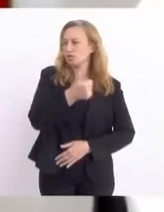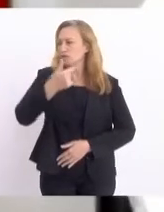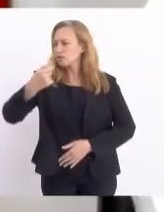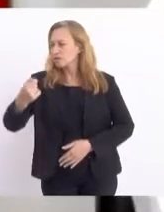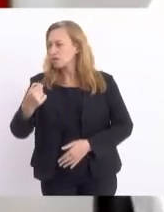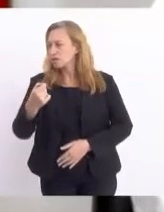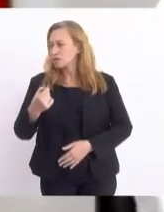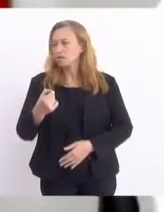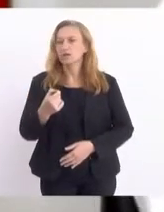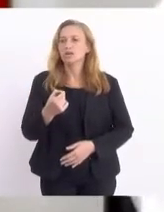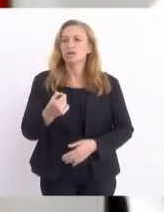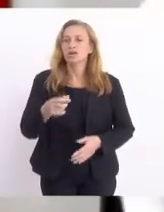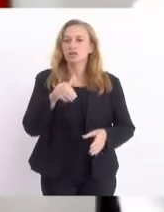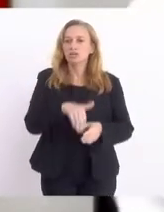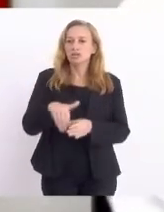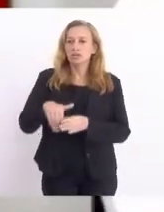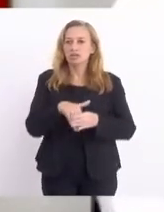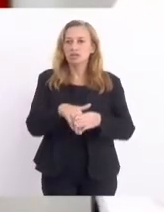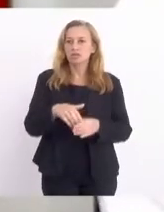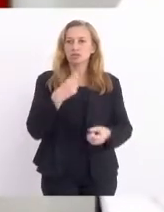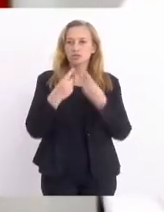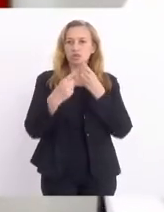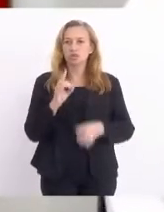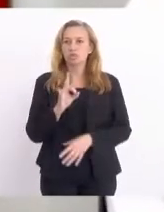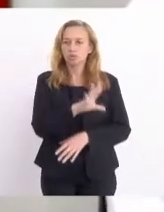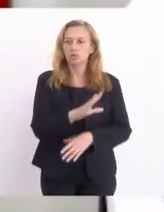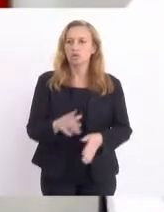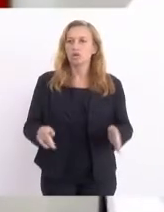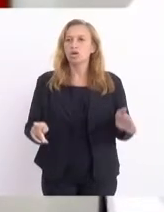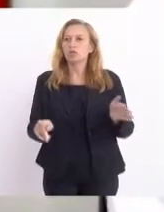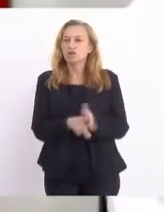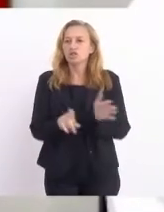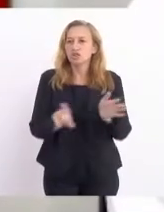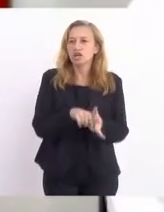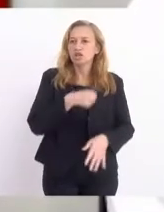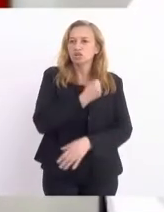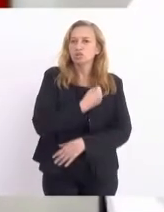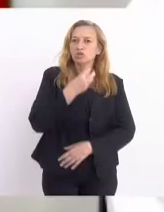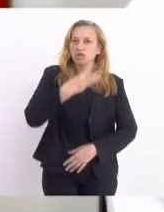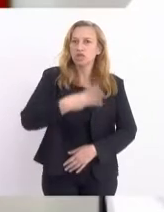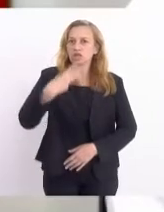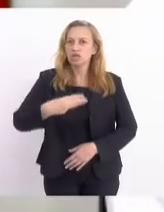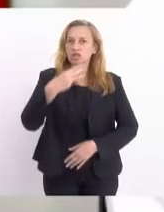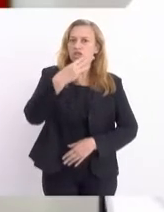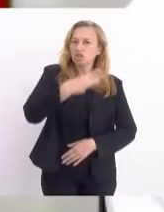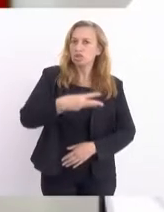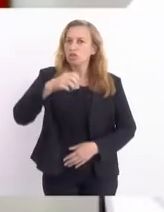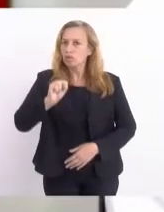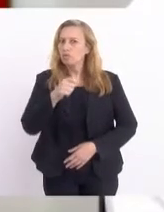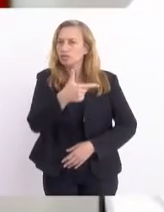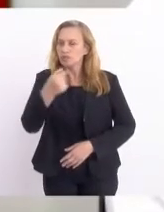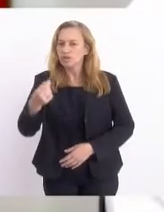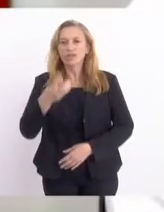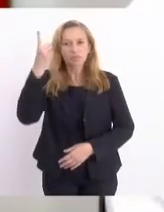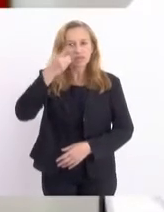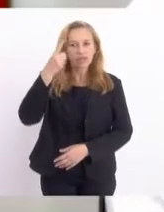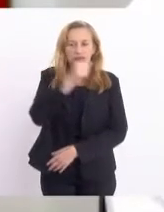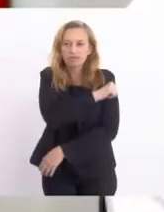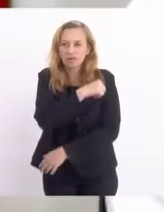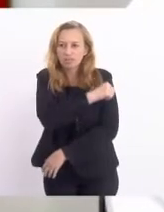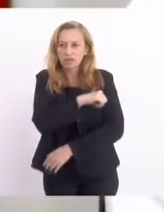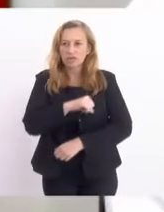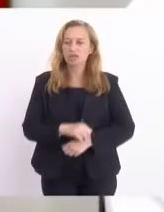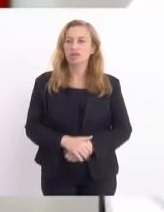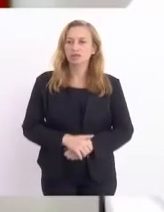votação em discussão única. Anuncio o projeto de lei número 333820, de autoria do deputado enfermeira Rejane,